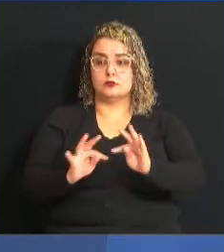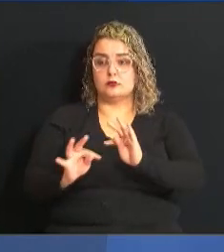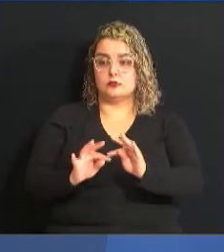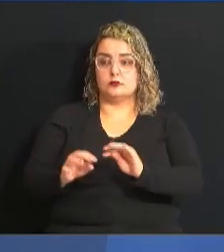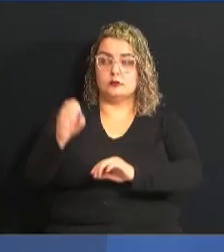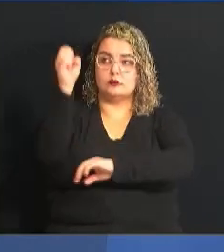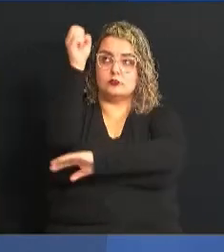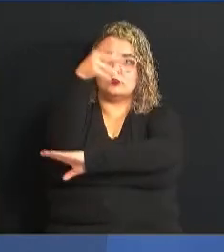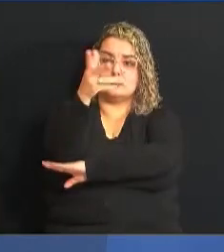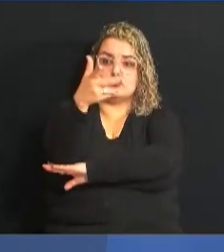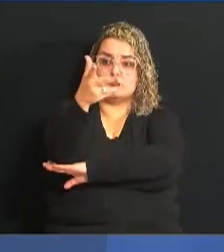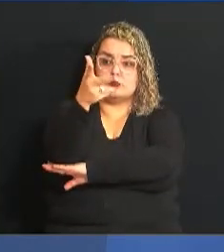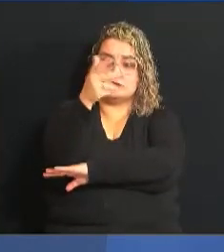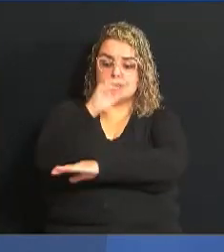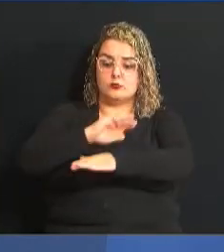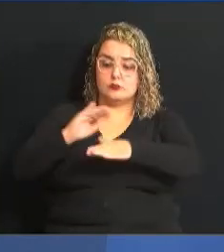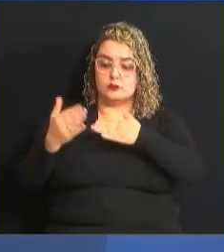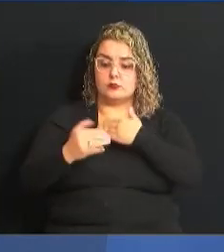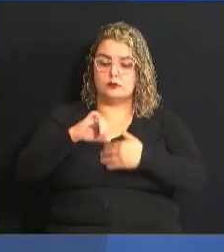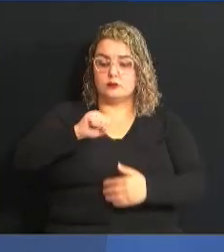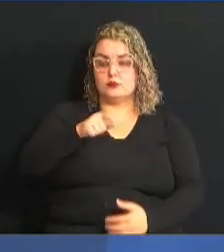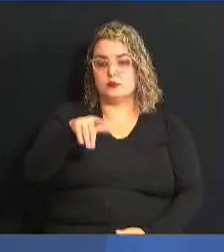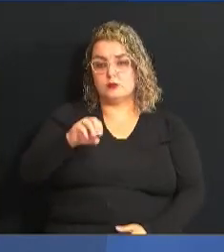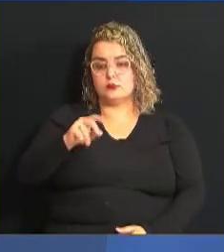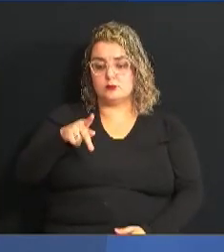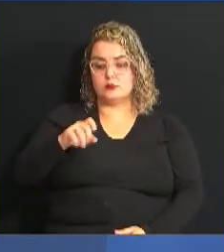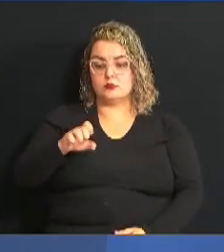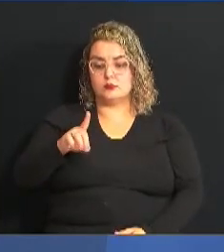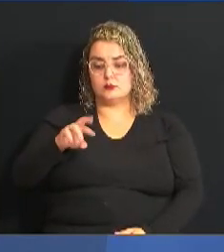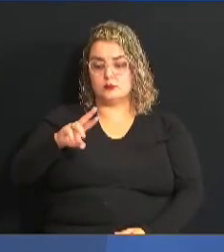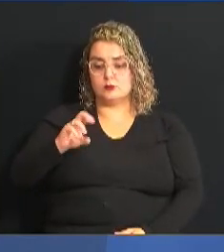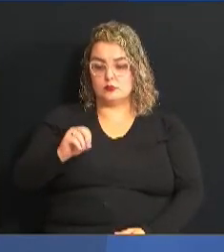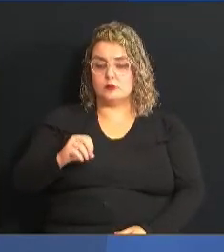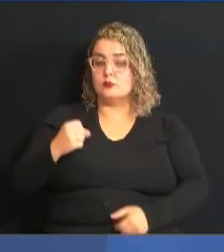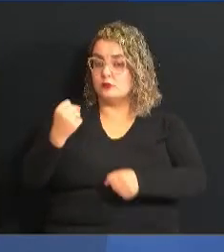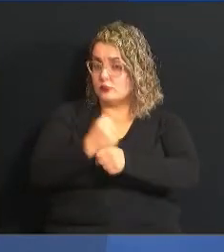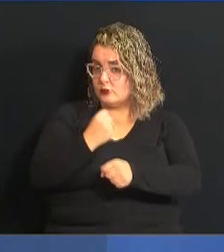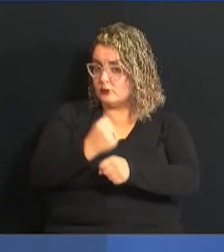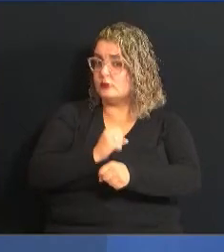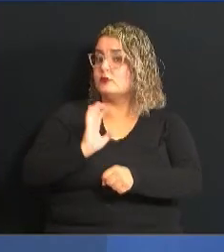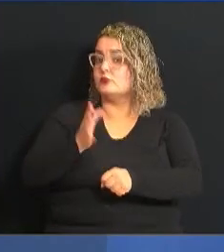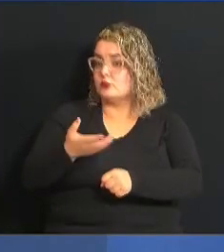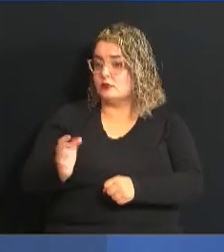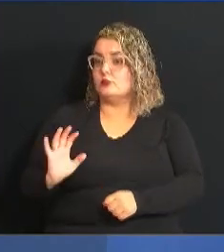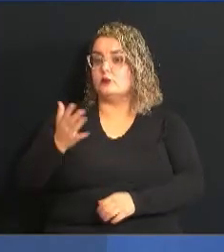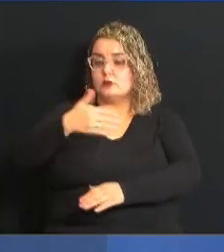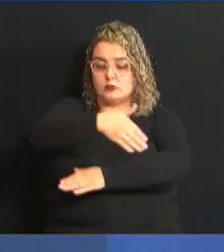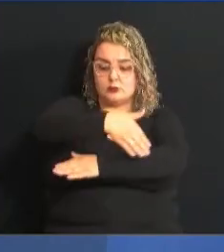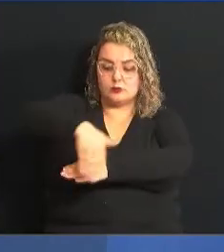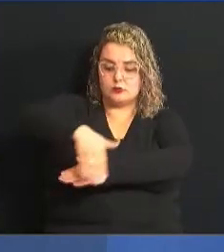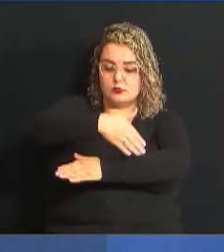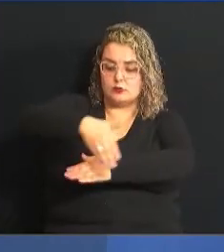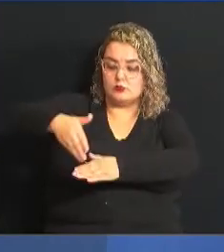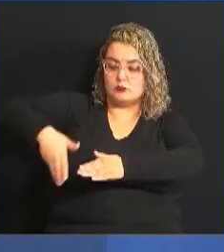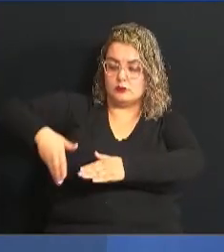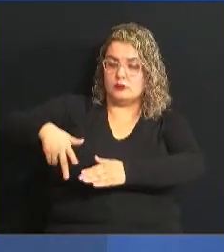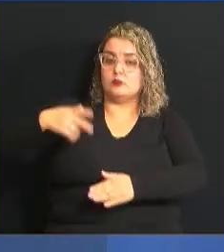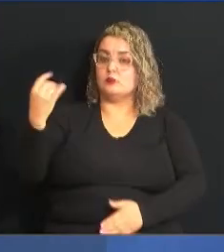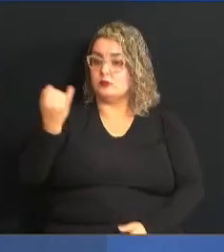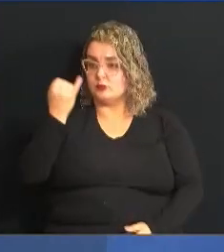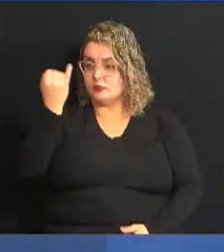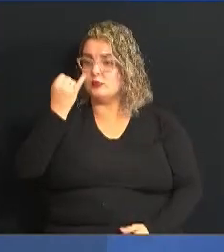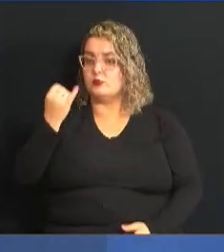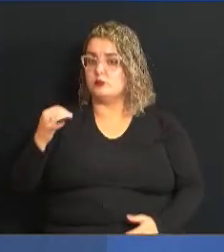radares no bairro Jardim São Pedro, em obras que já acontecem no cruzamento de ruas importantes com